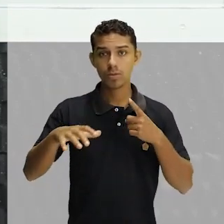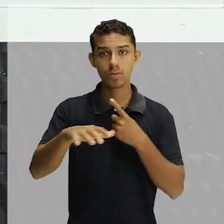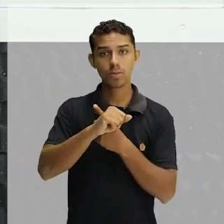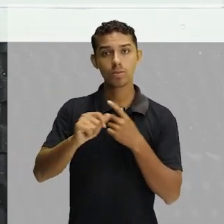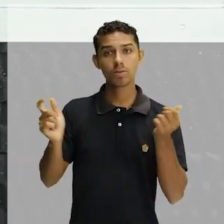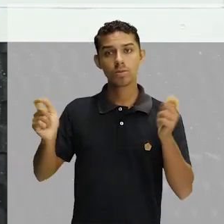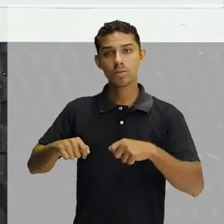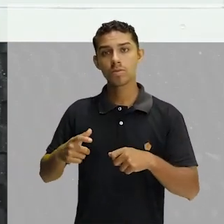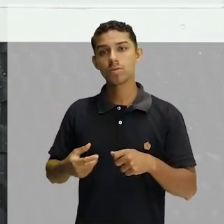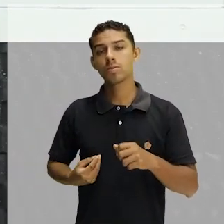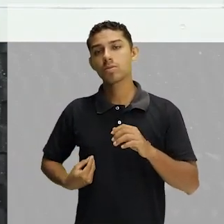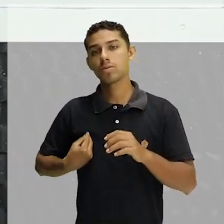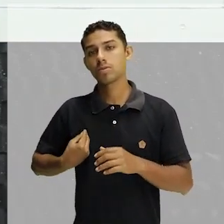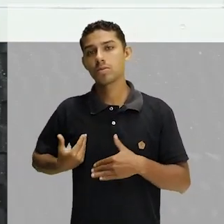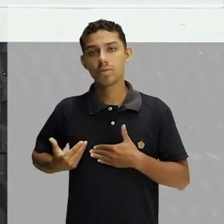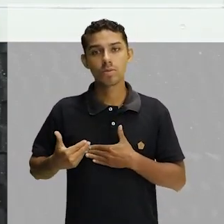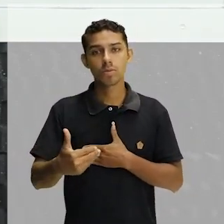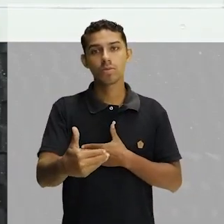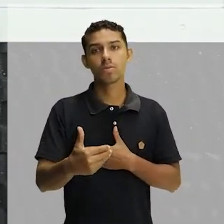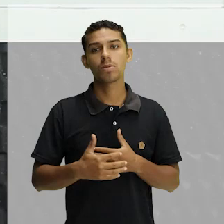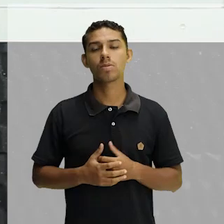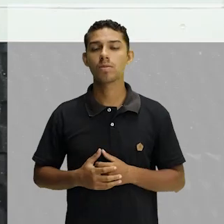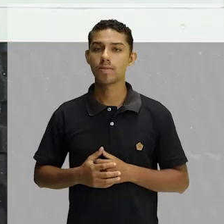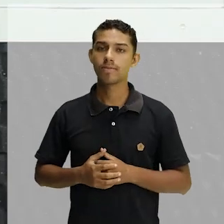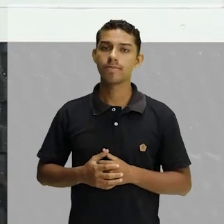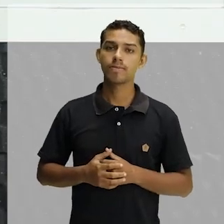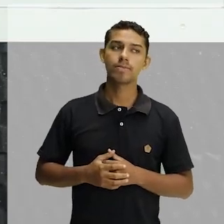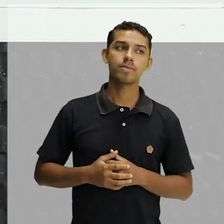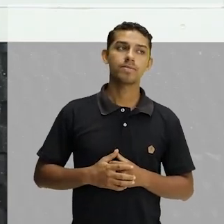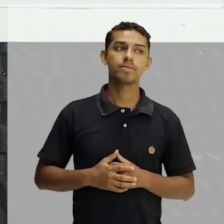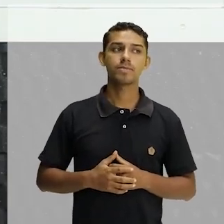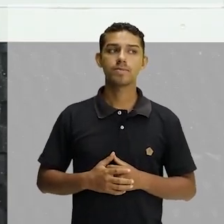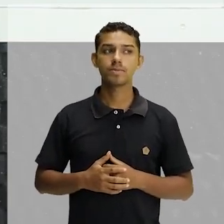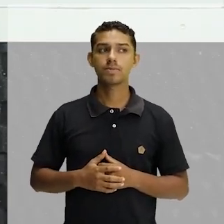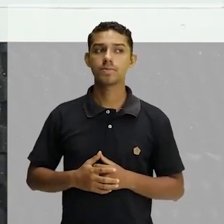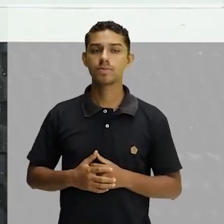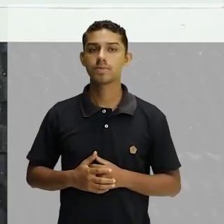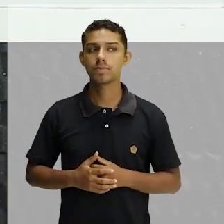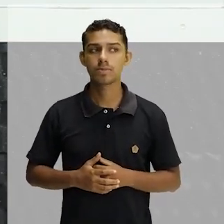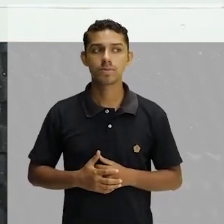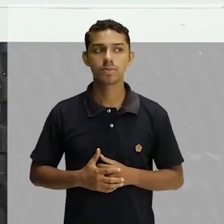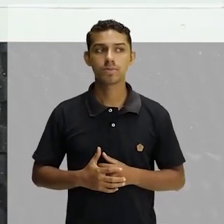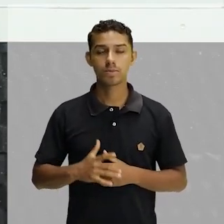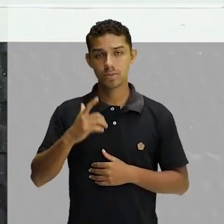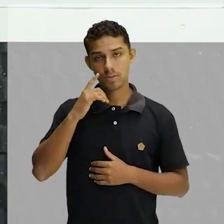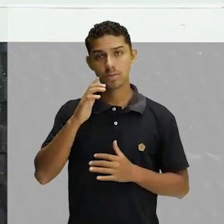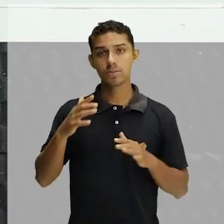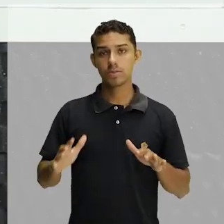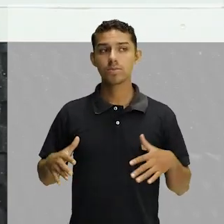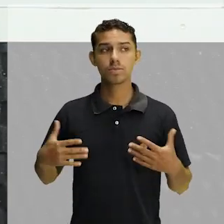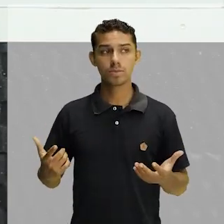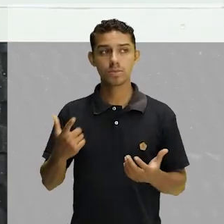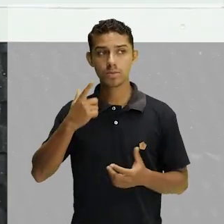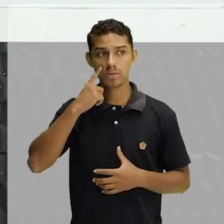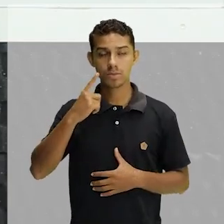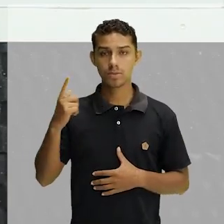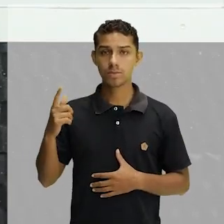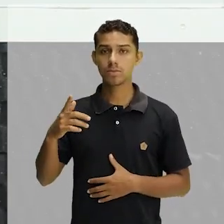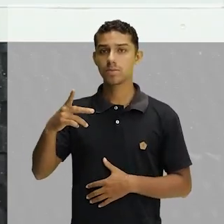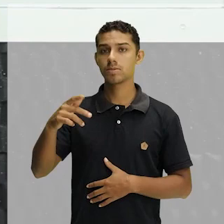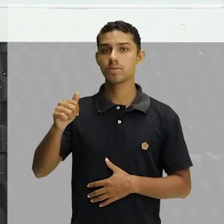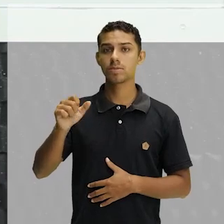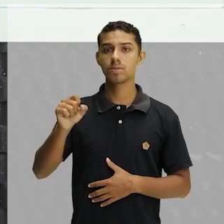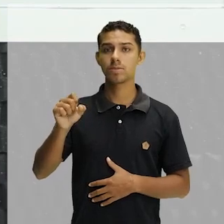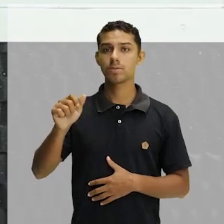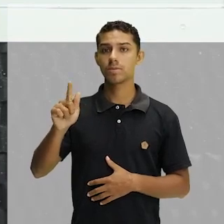um elemento de passagem. Ele fala ali de uma determinada passagem. Então, vamos colocar a palavra